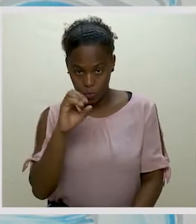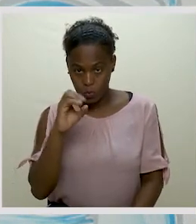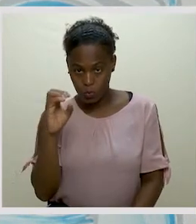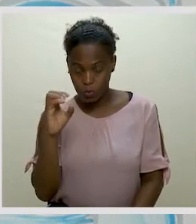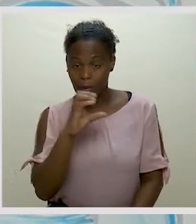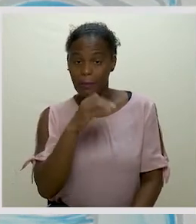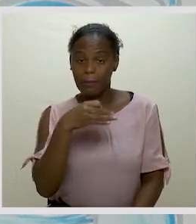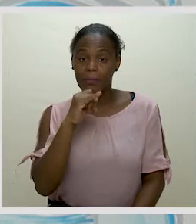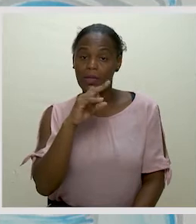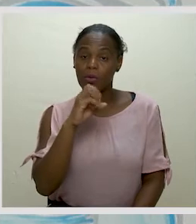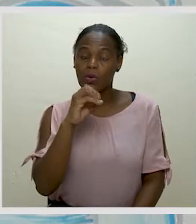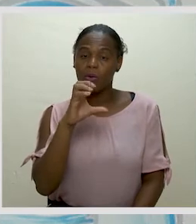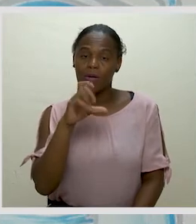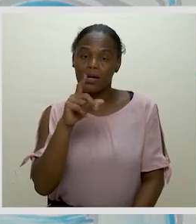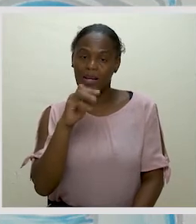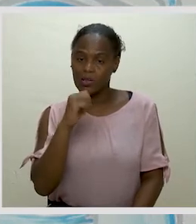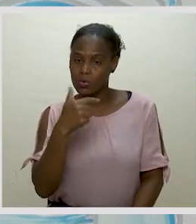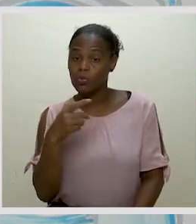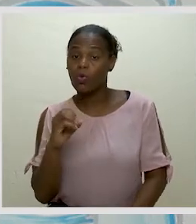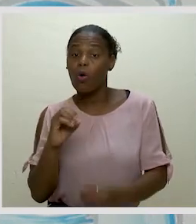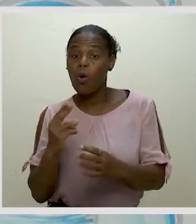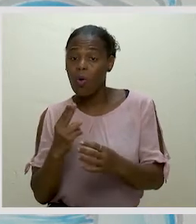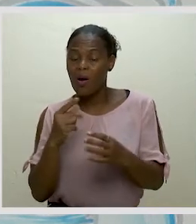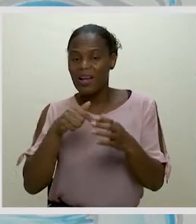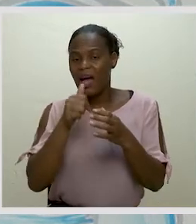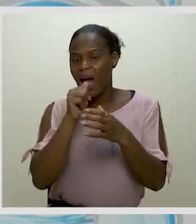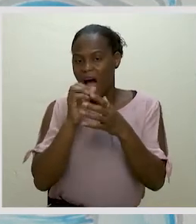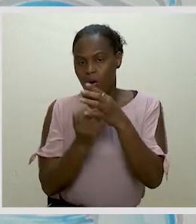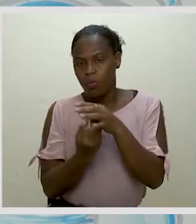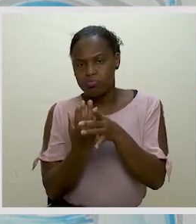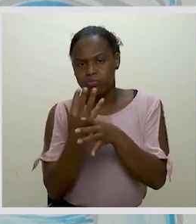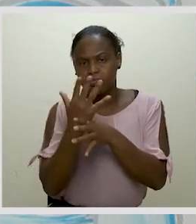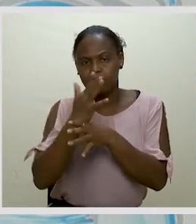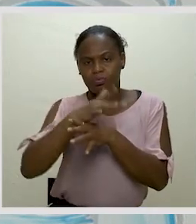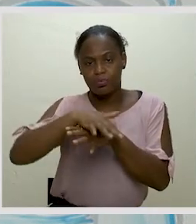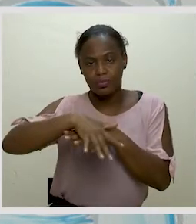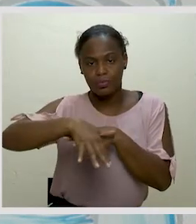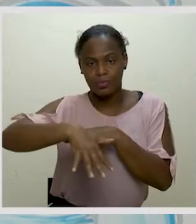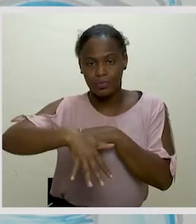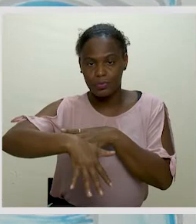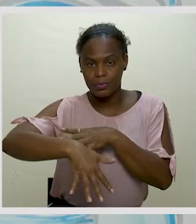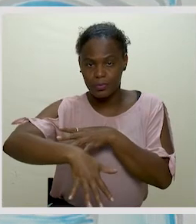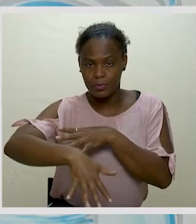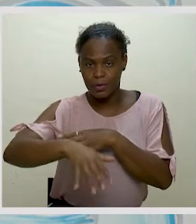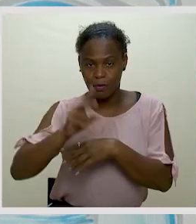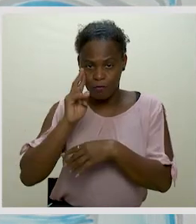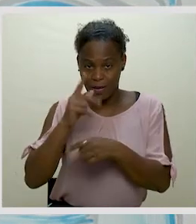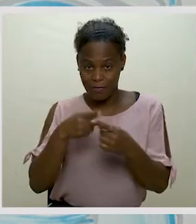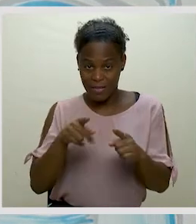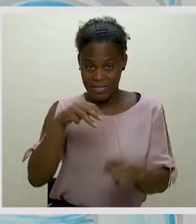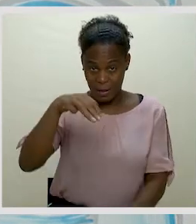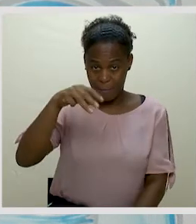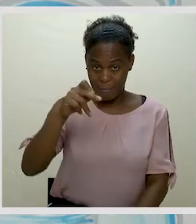pode ser material no estado líquido ou em estado de fusão que chamamos de lava. Então conseguiram ver a diferença? Então